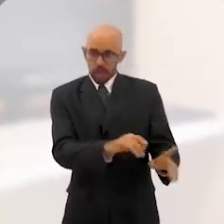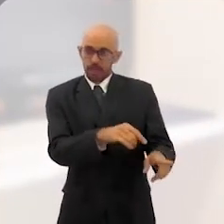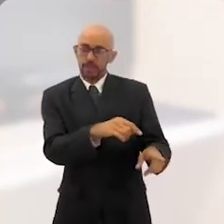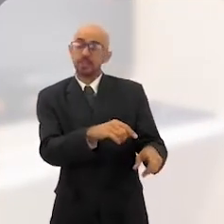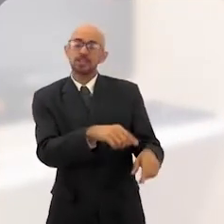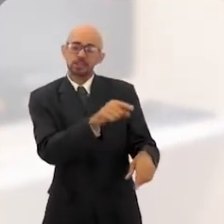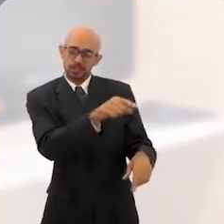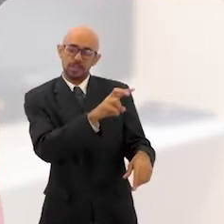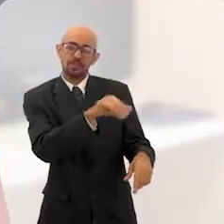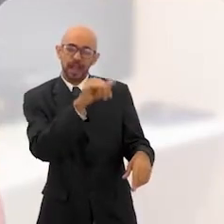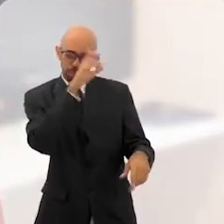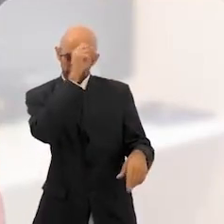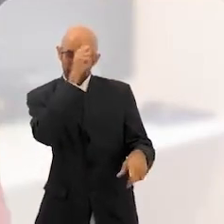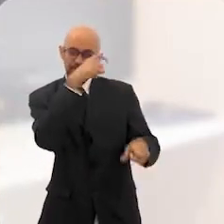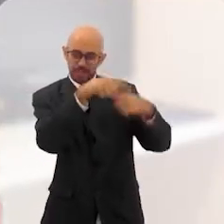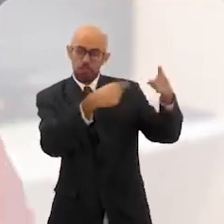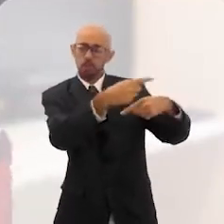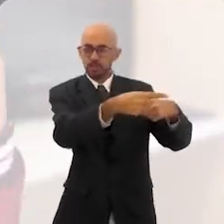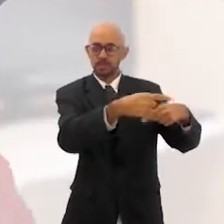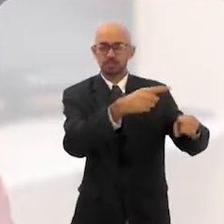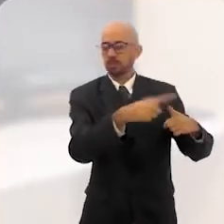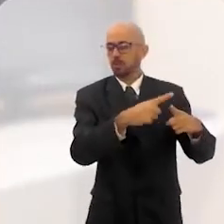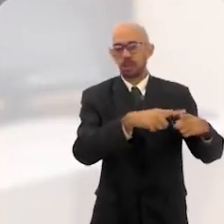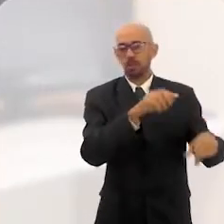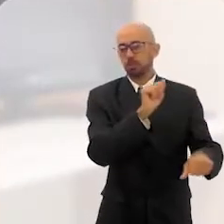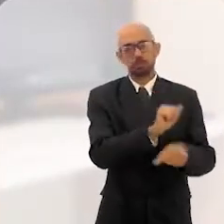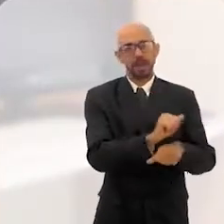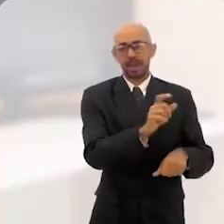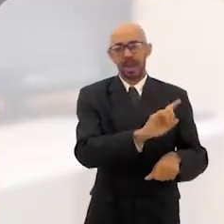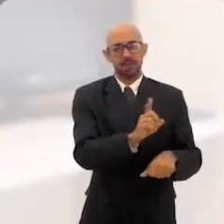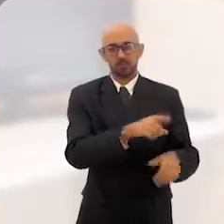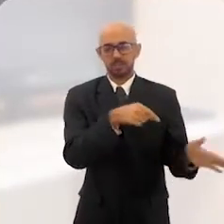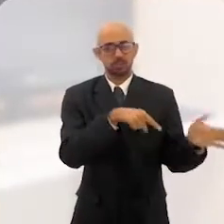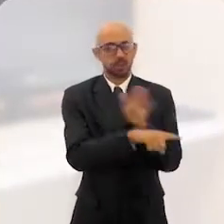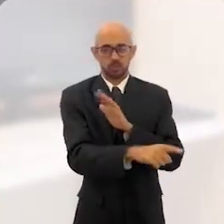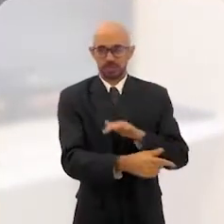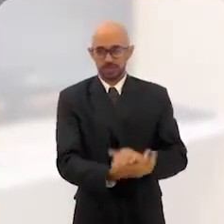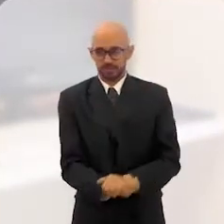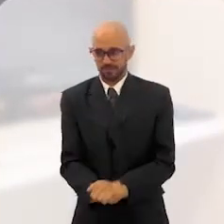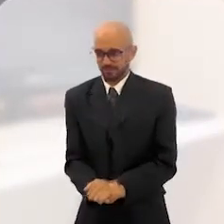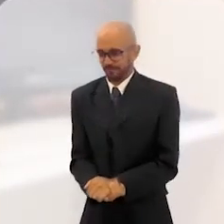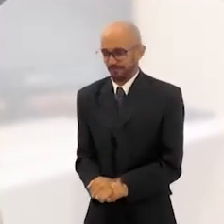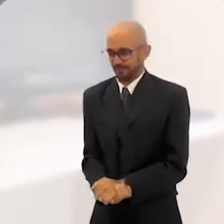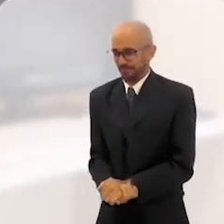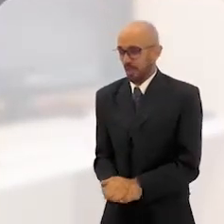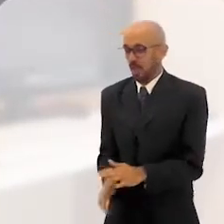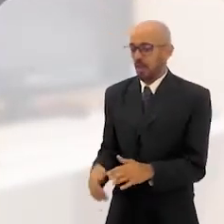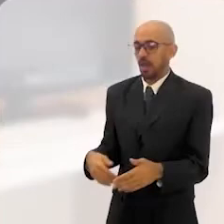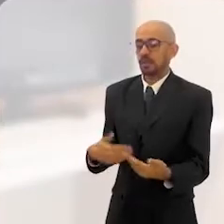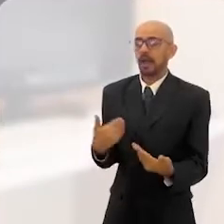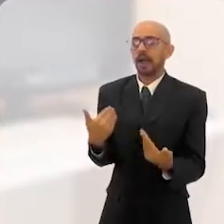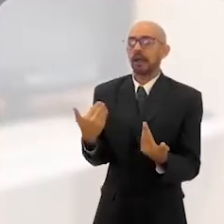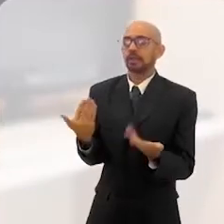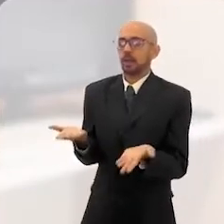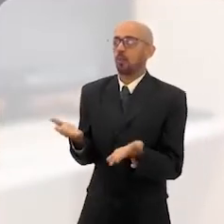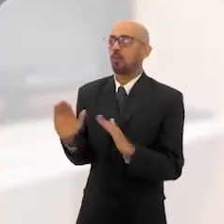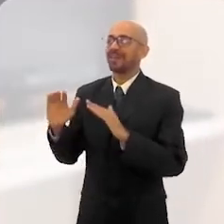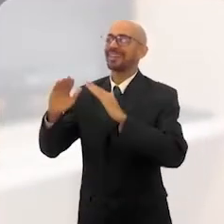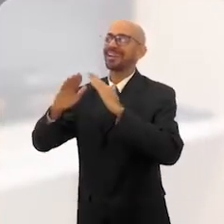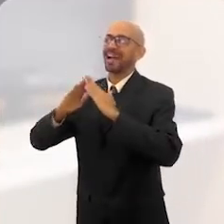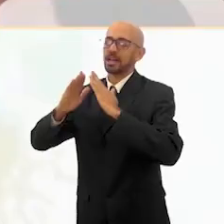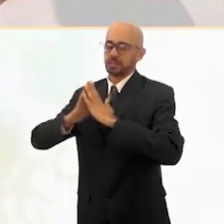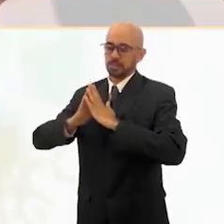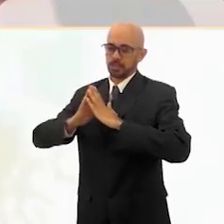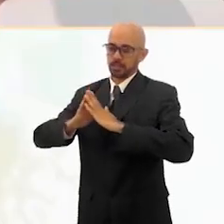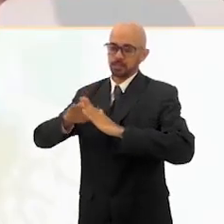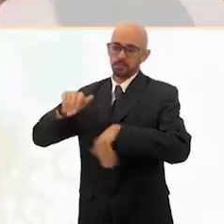outra série que você vai aprender. Porque eu não parava, sabe, de perguntar. Mas ainda em casa, o que